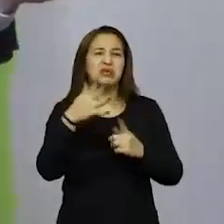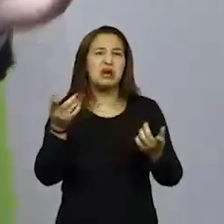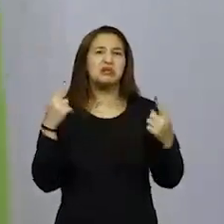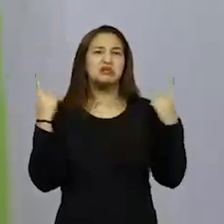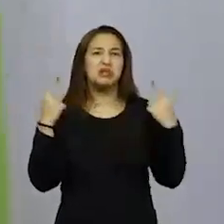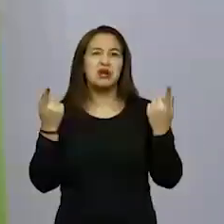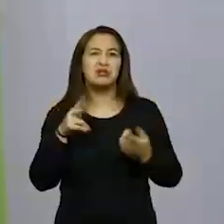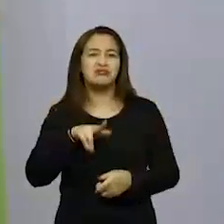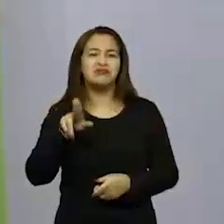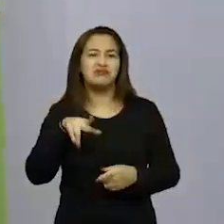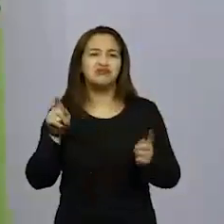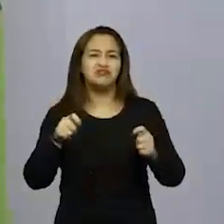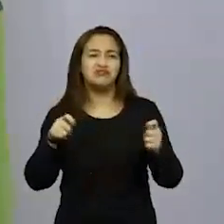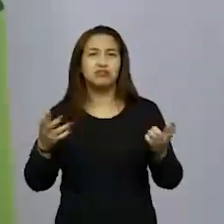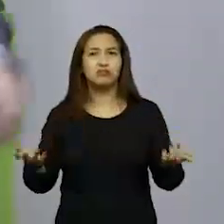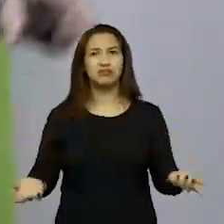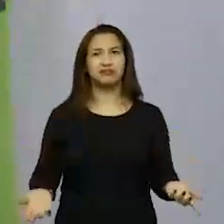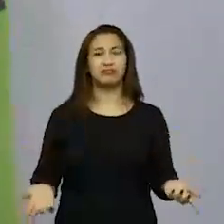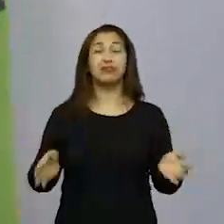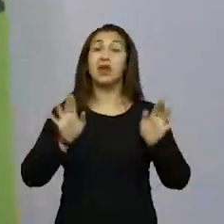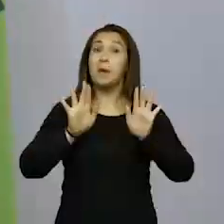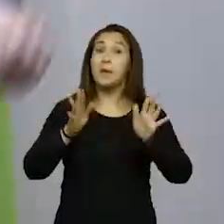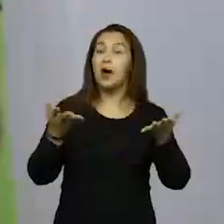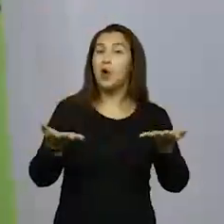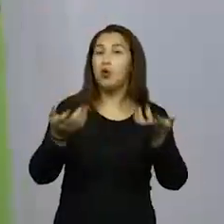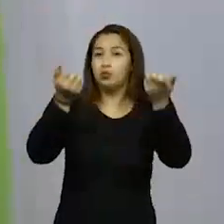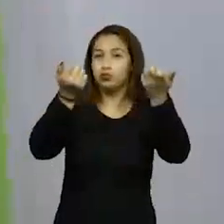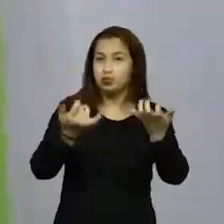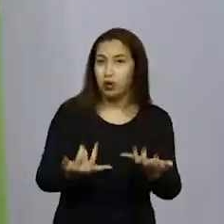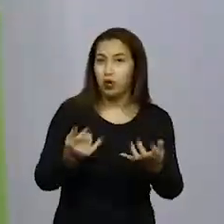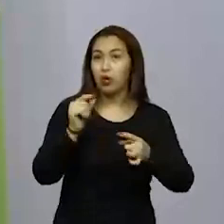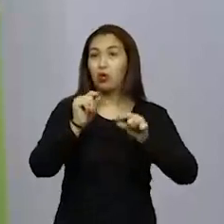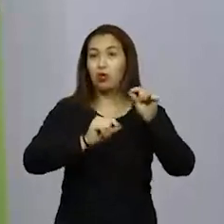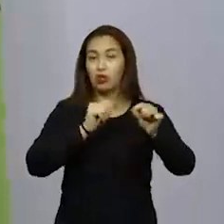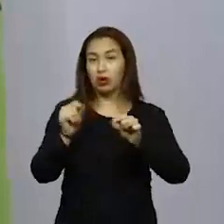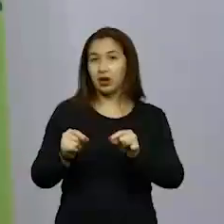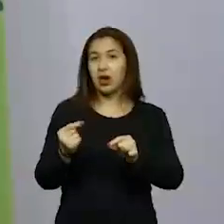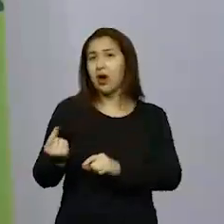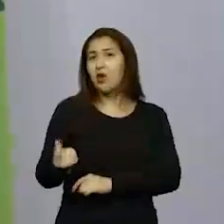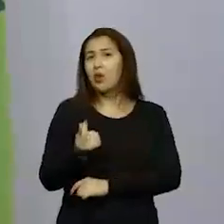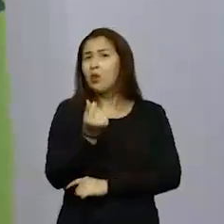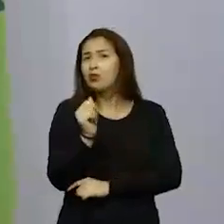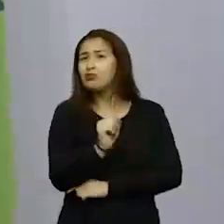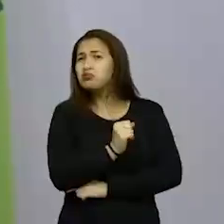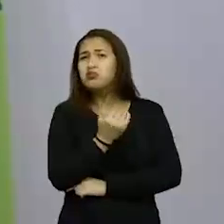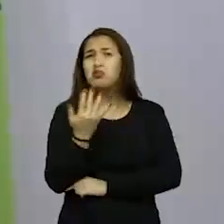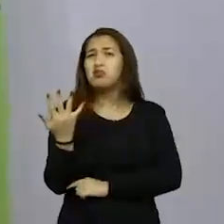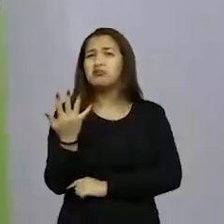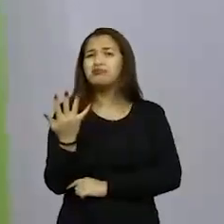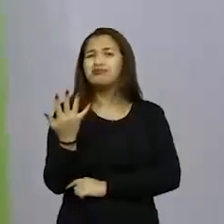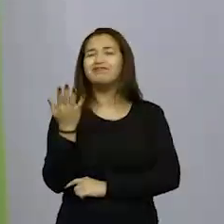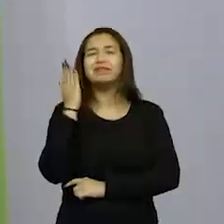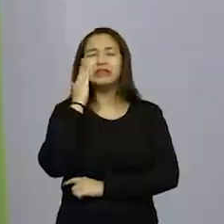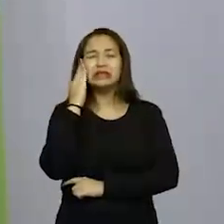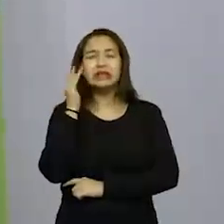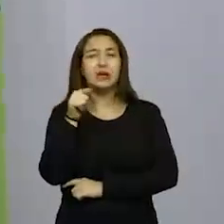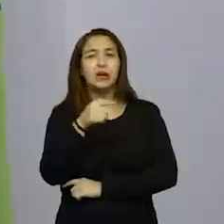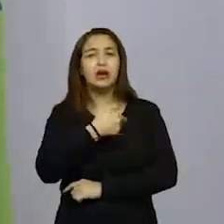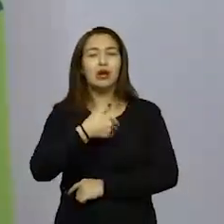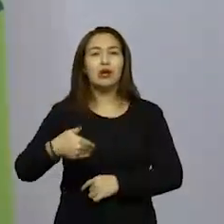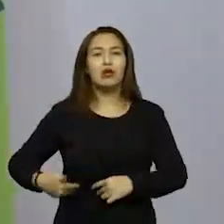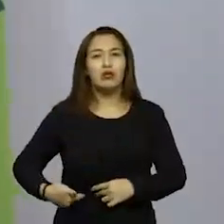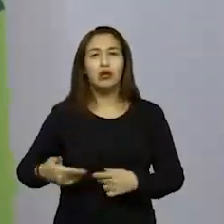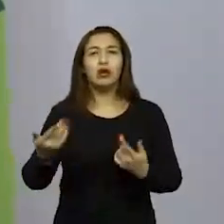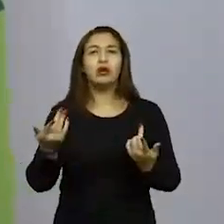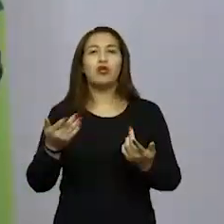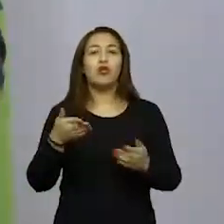evento. Mas o que eu quero falar hoje para vocês é sobre o custo disso tudo. Como vocês sabem, o governador foi